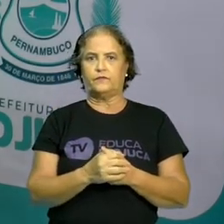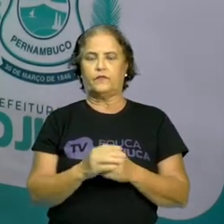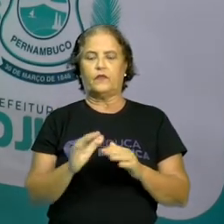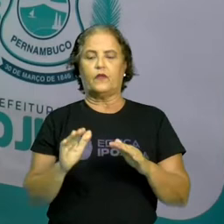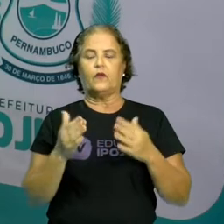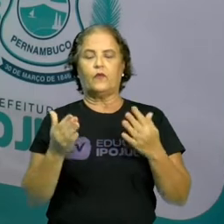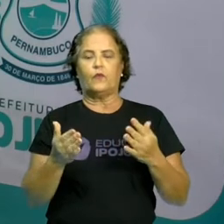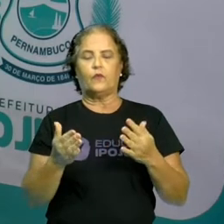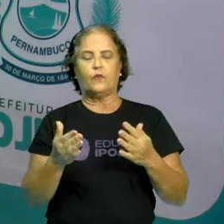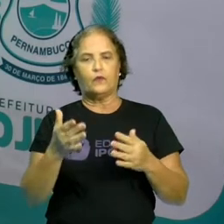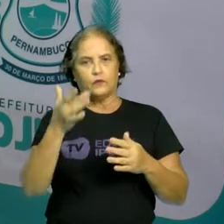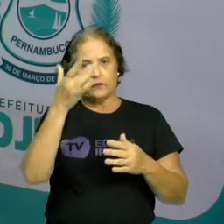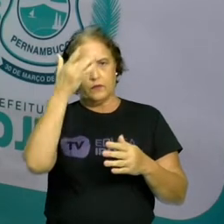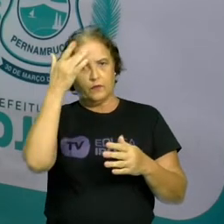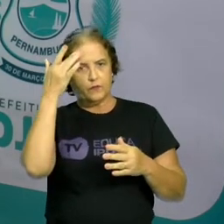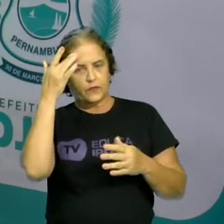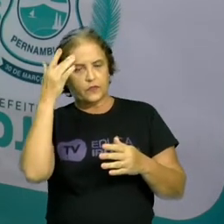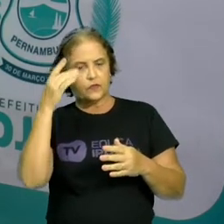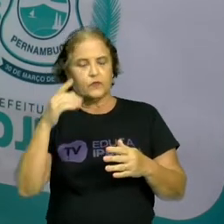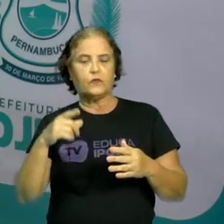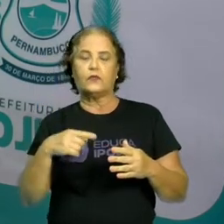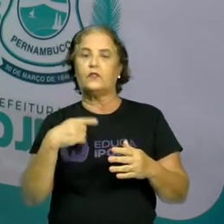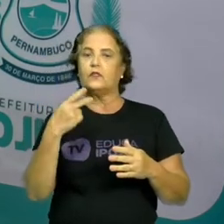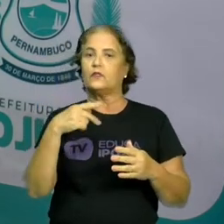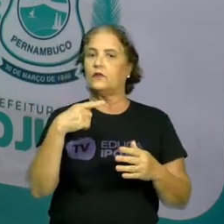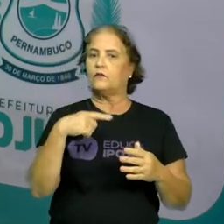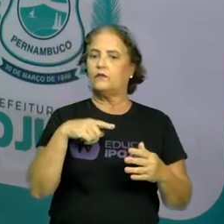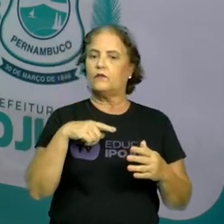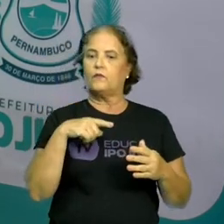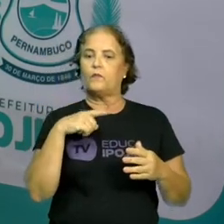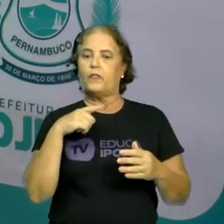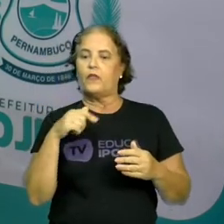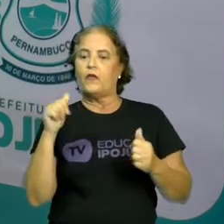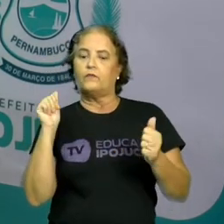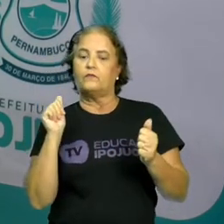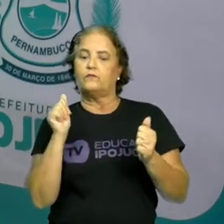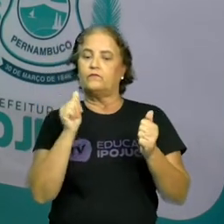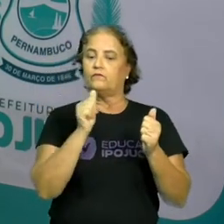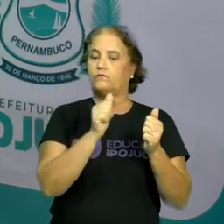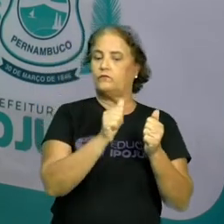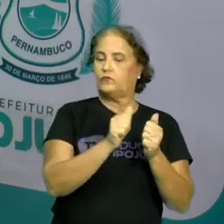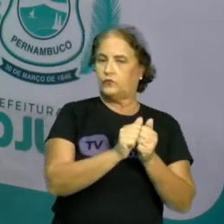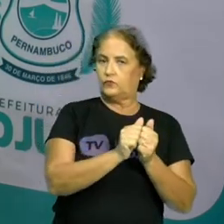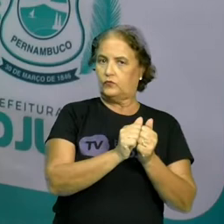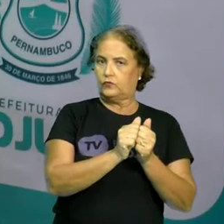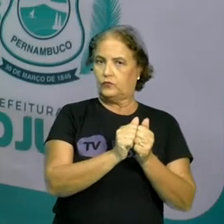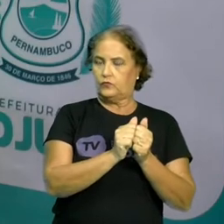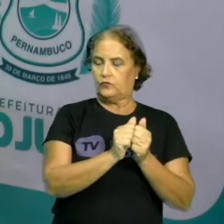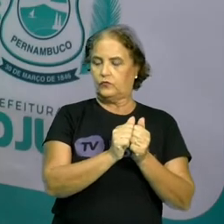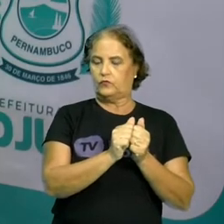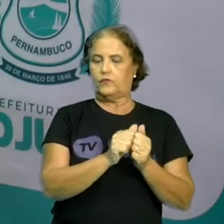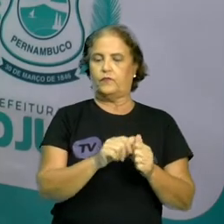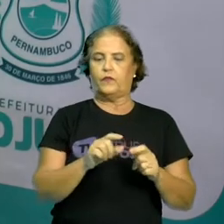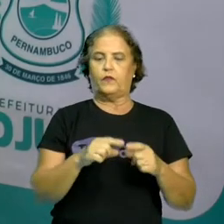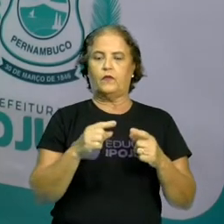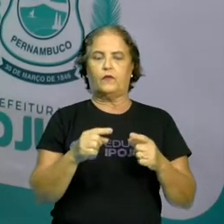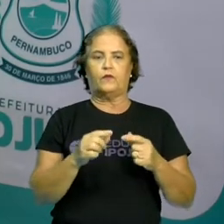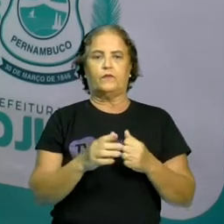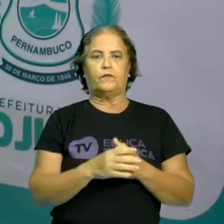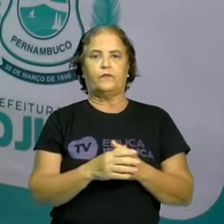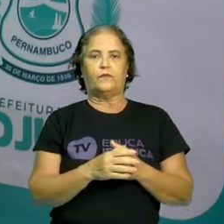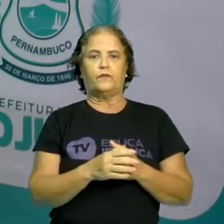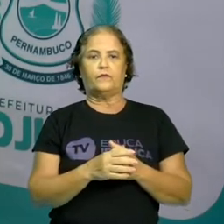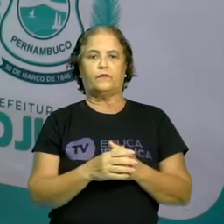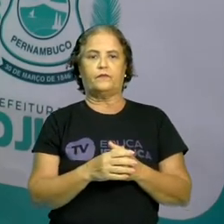pessoa roupa a quem eu me refiro ou o objeto está próximo de mim tanto os 10 com dele